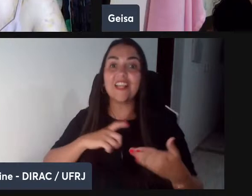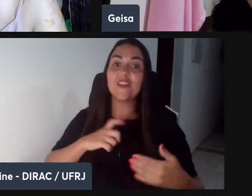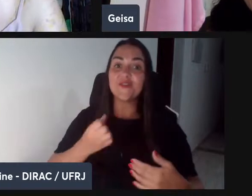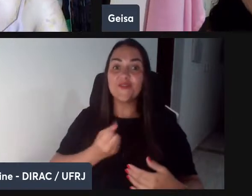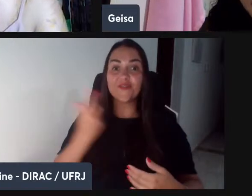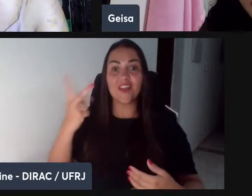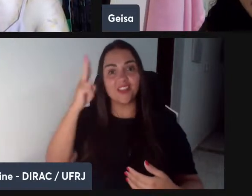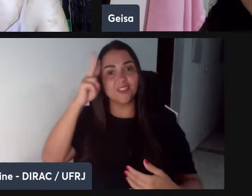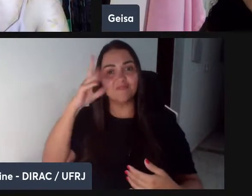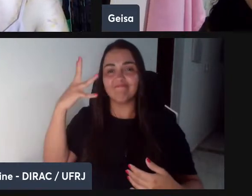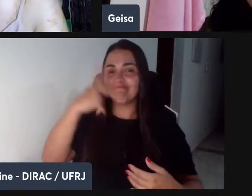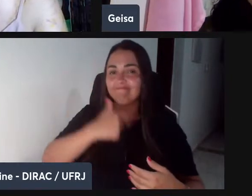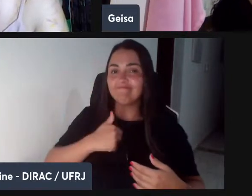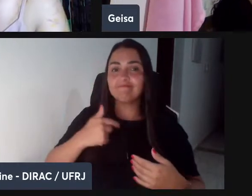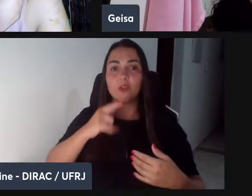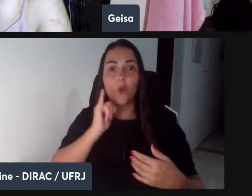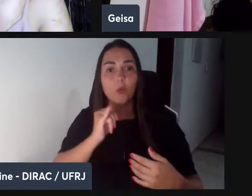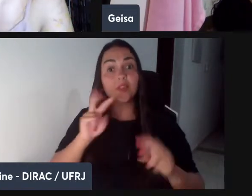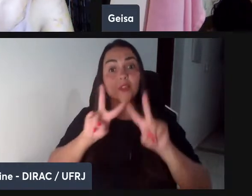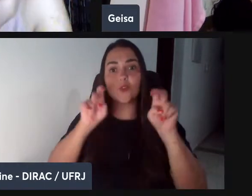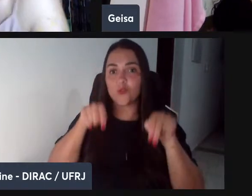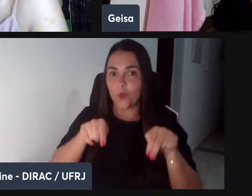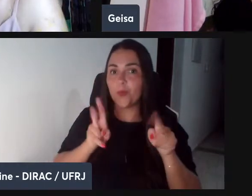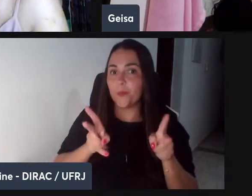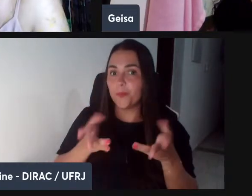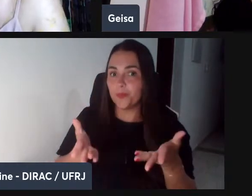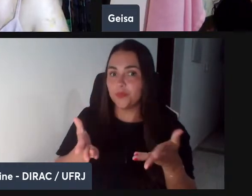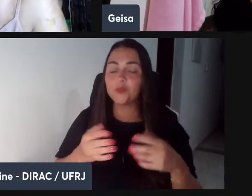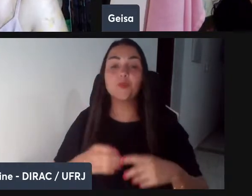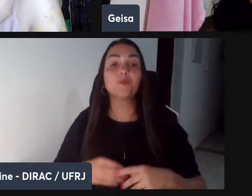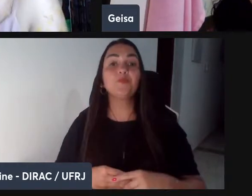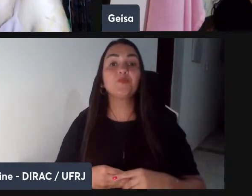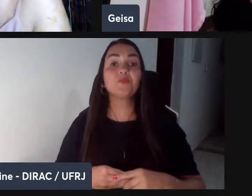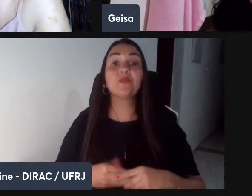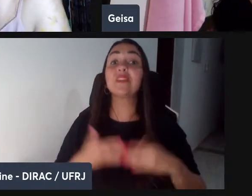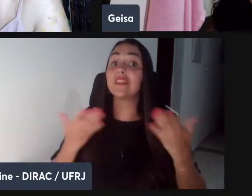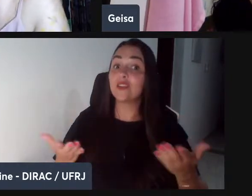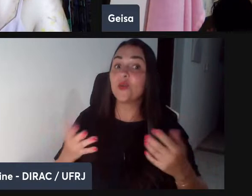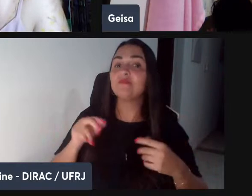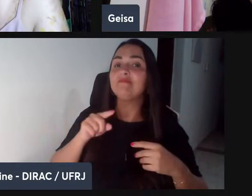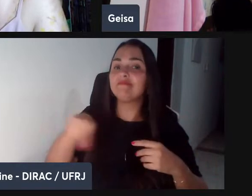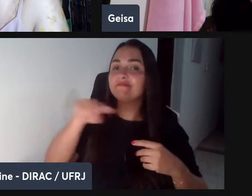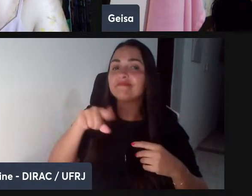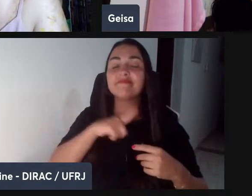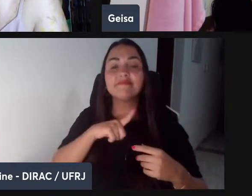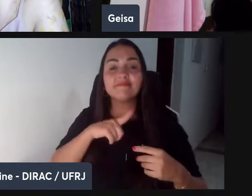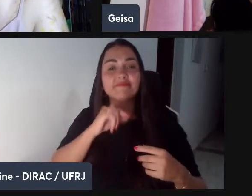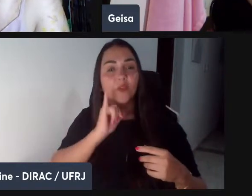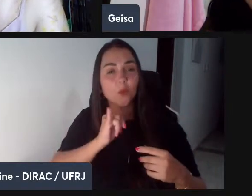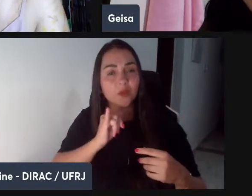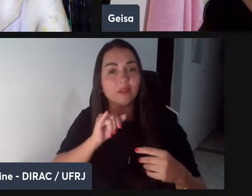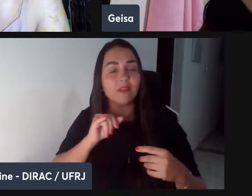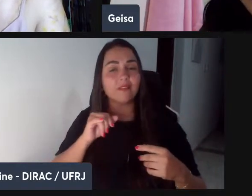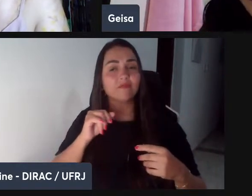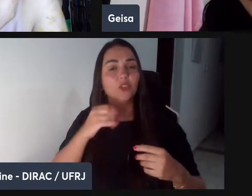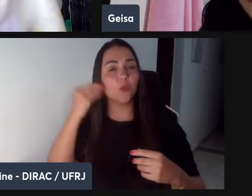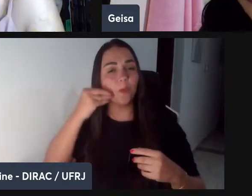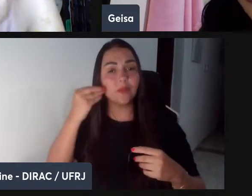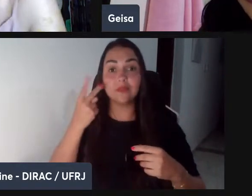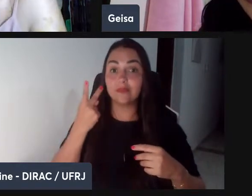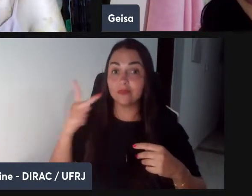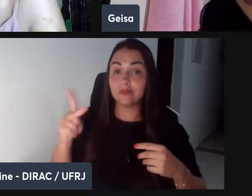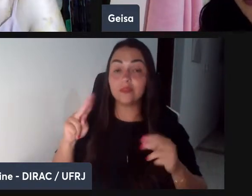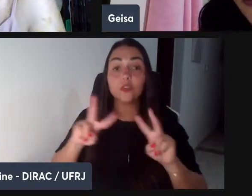para contar a respeito disso. E então, elas vão trazer um pouco dessa experiência delas. Em relação